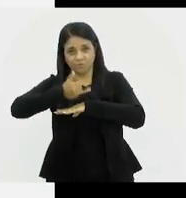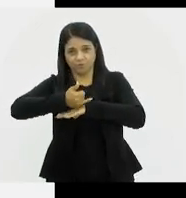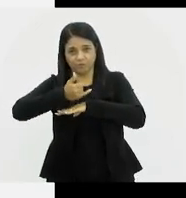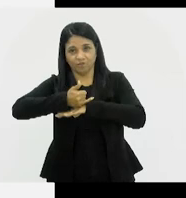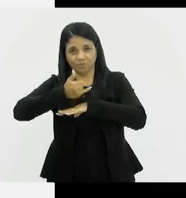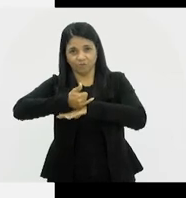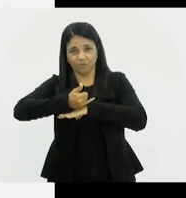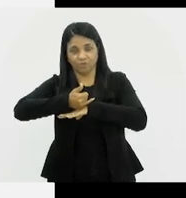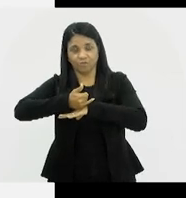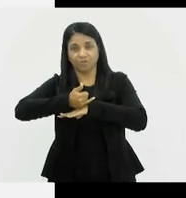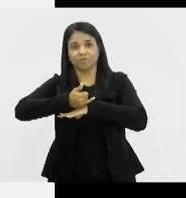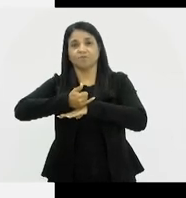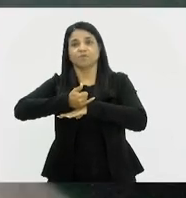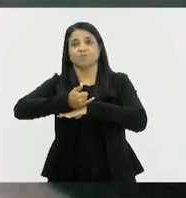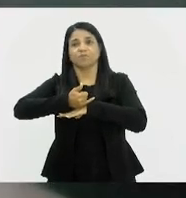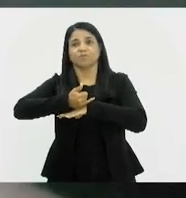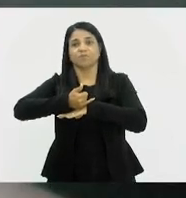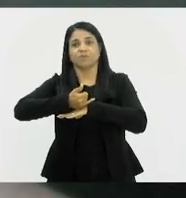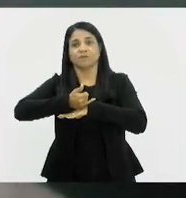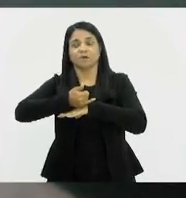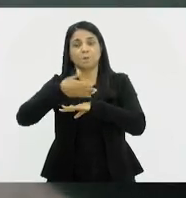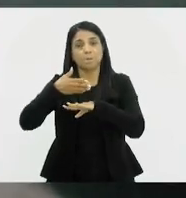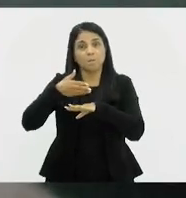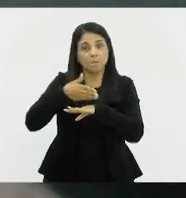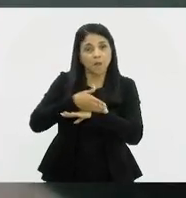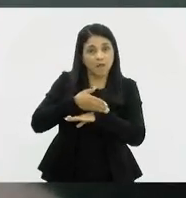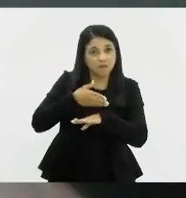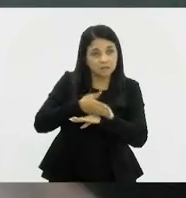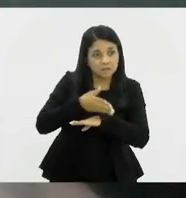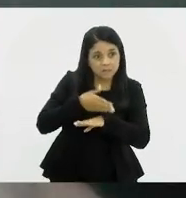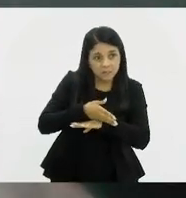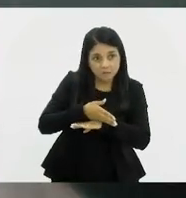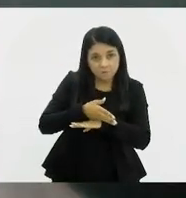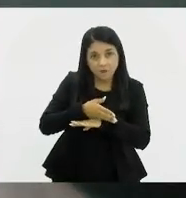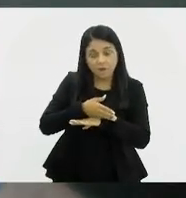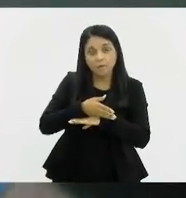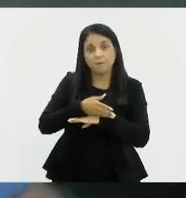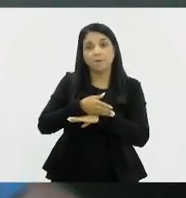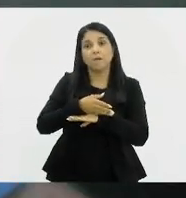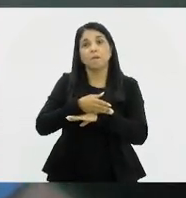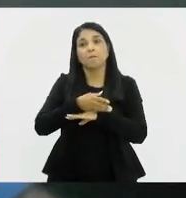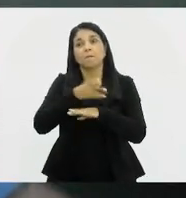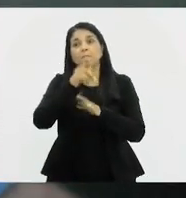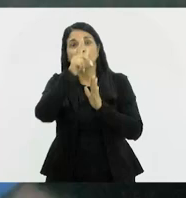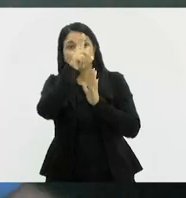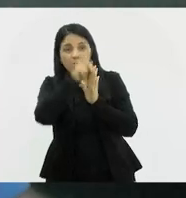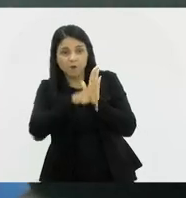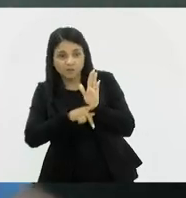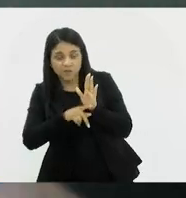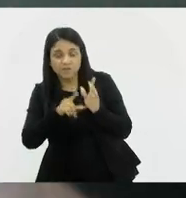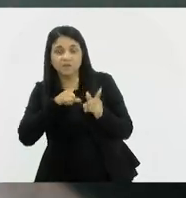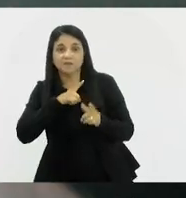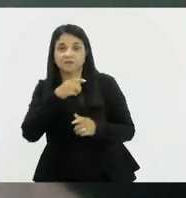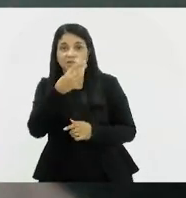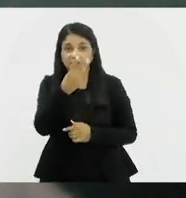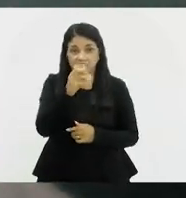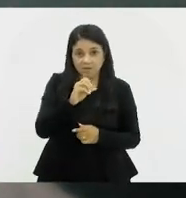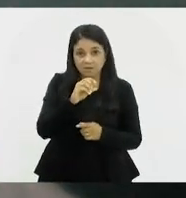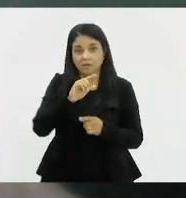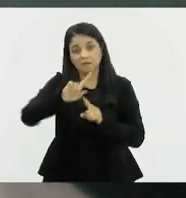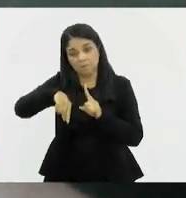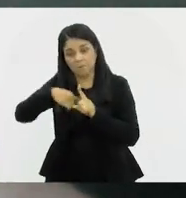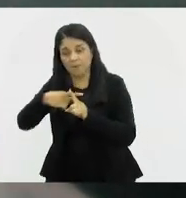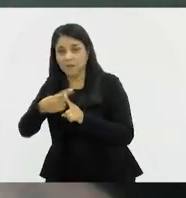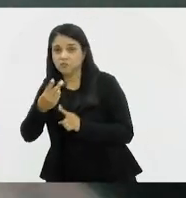estar mantendo isso, porque participa muito, se projeta 30, vem 60, se projeta 1.000, vem